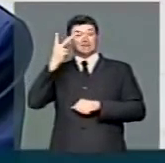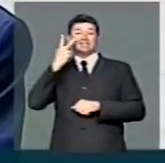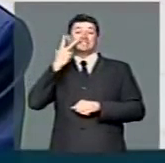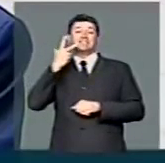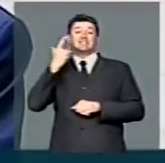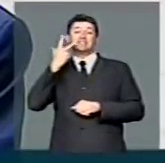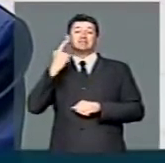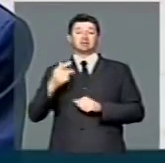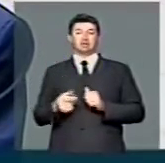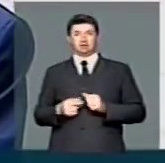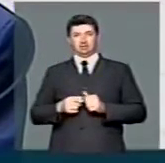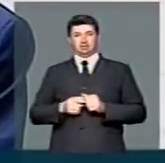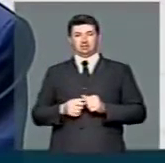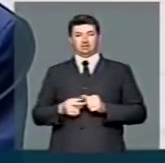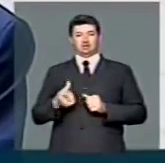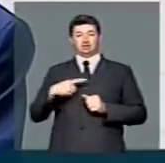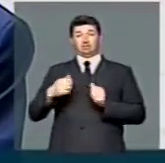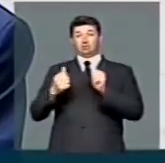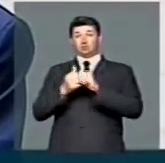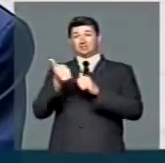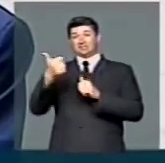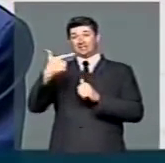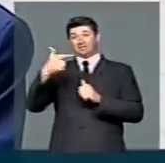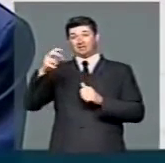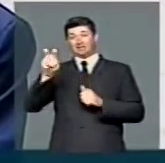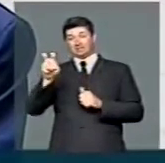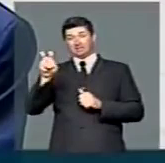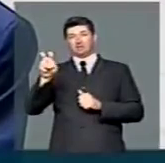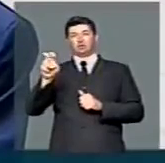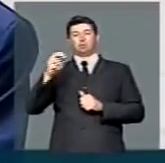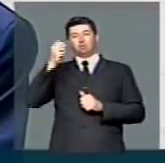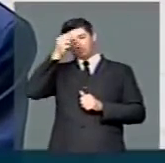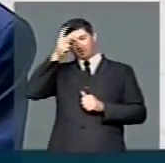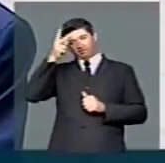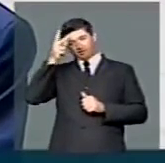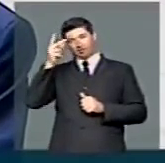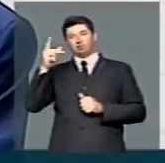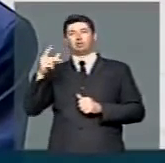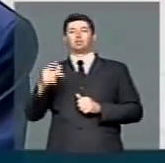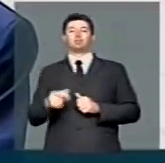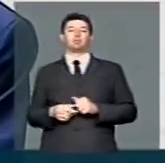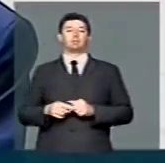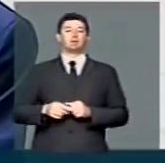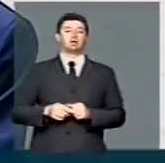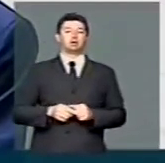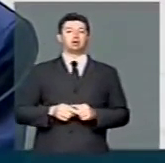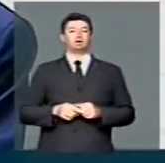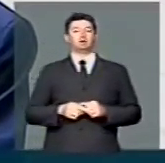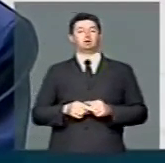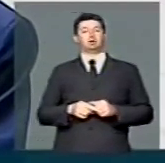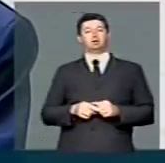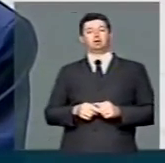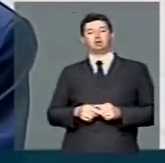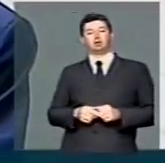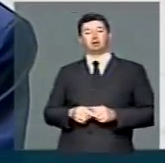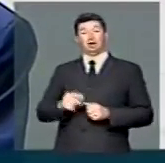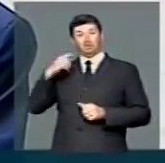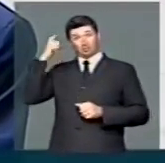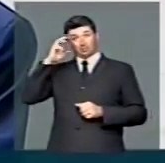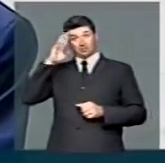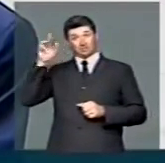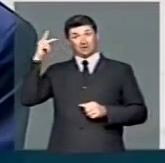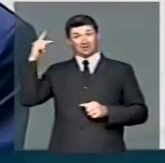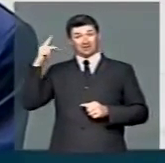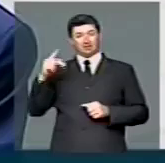estiveram presentes para 125 dos 184, o que é um comparecimento bastante expressivo, a grande